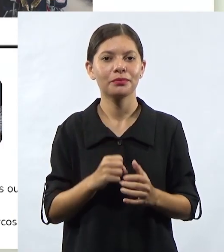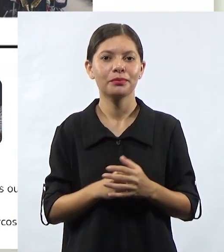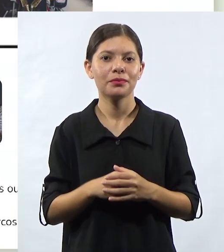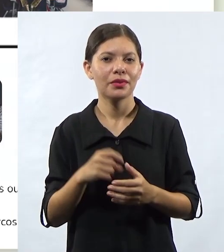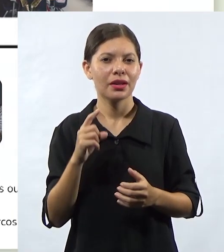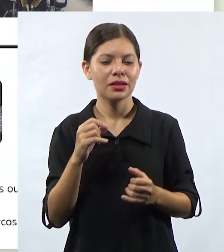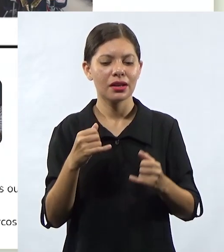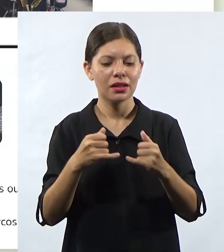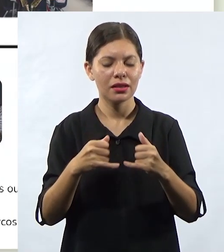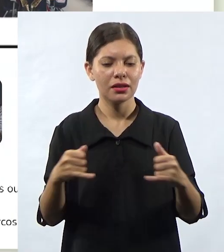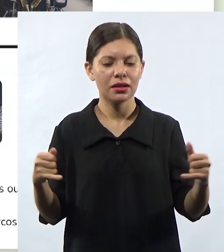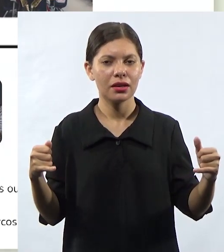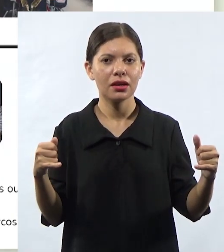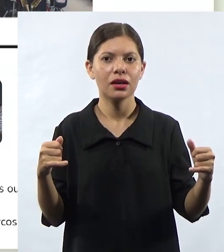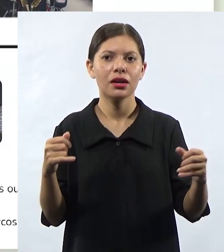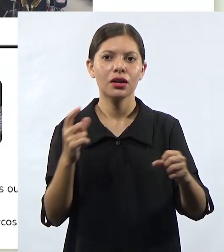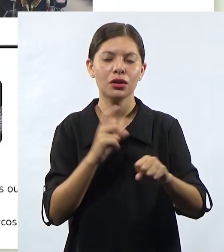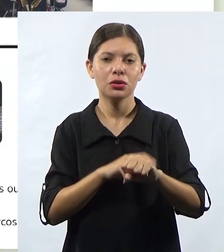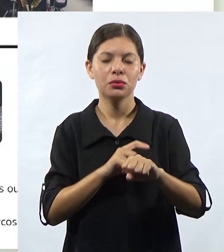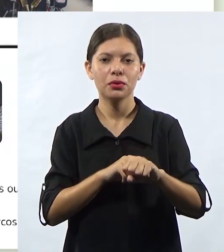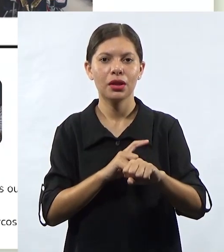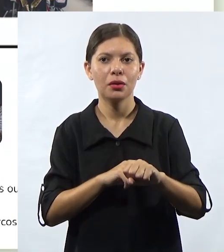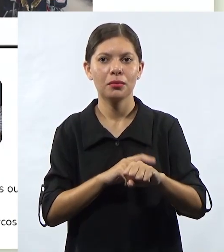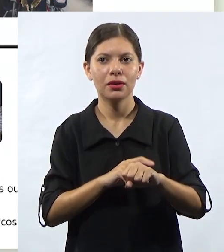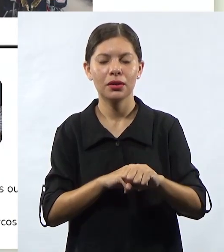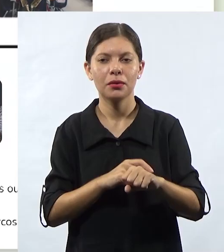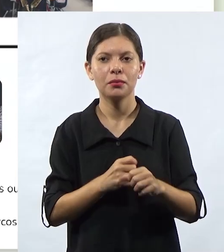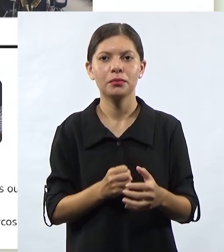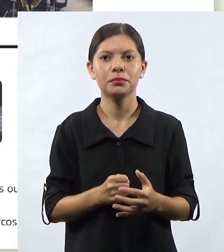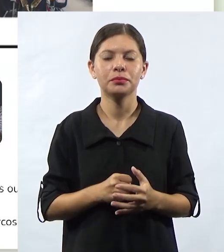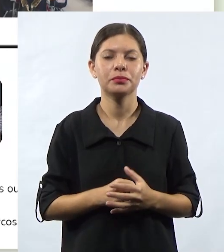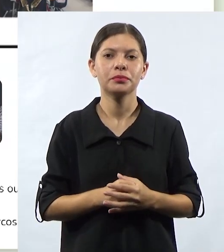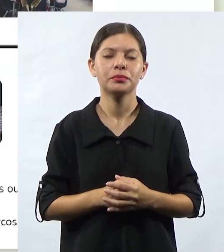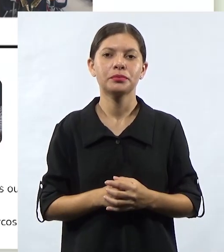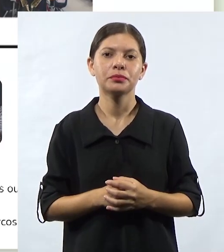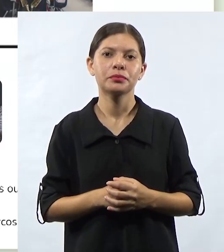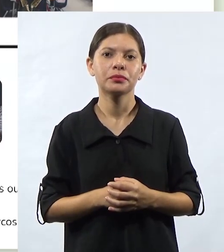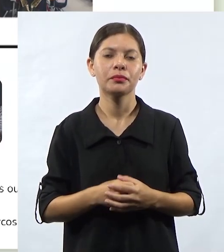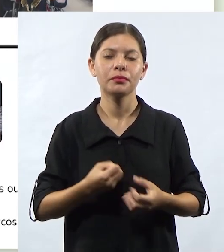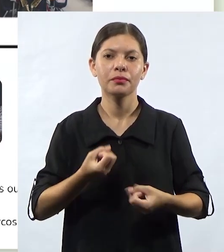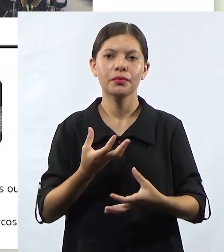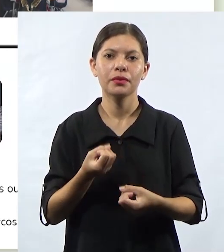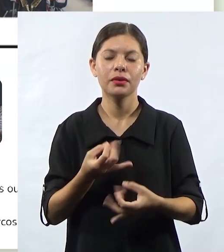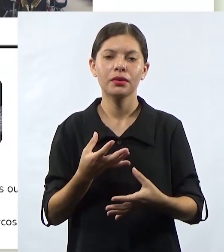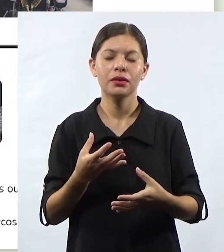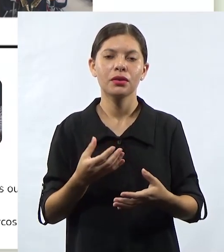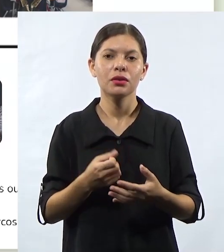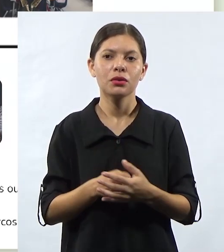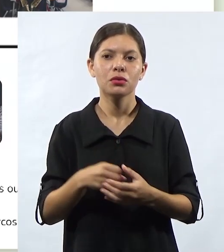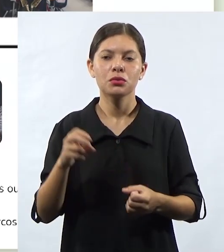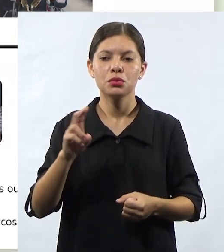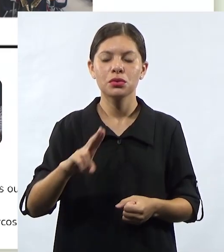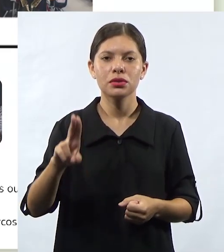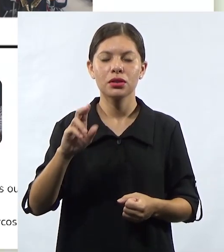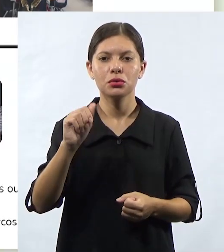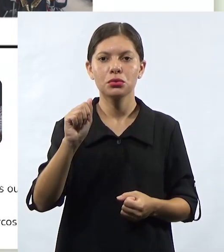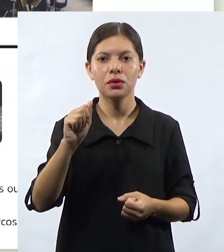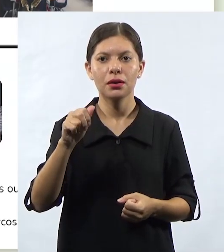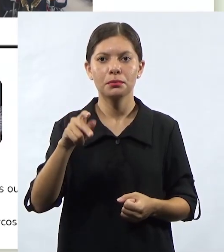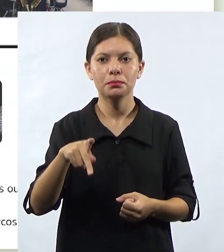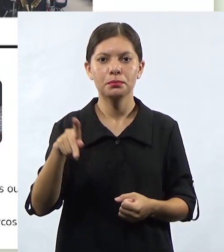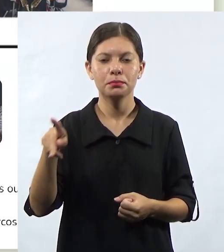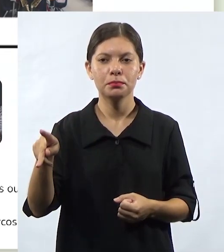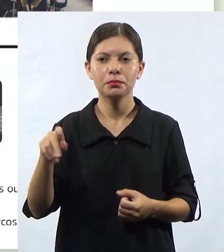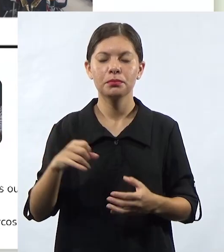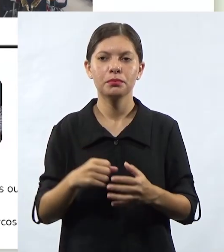essa linha do tempo aqui a gente construiu usando o aplicativo do Geniali, tá? Então, olha, fiz uma marcação horizontal,